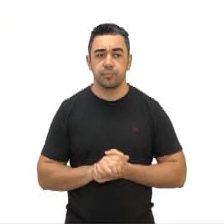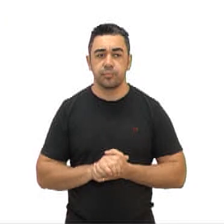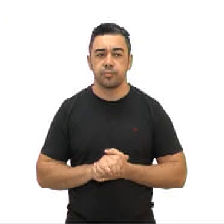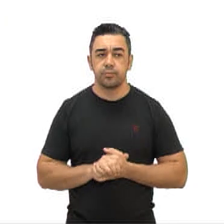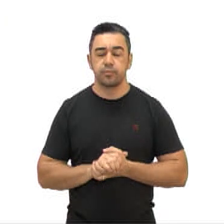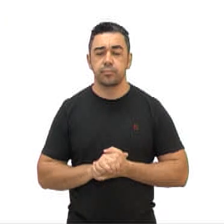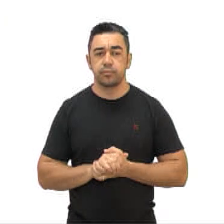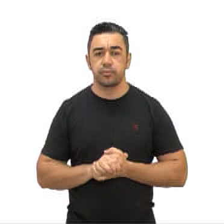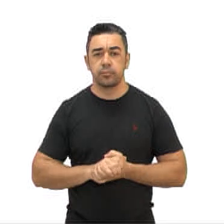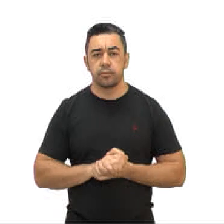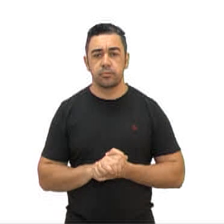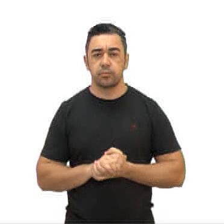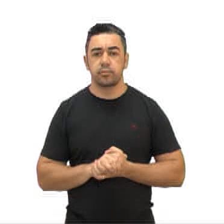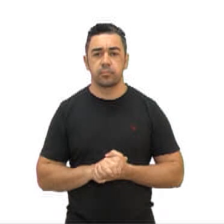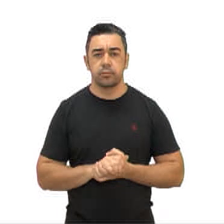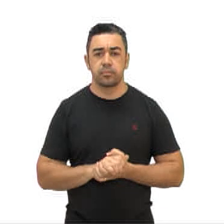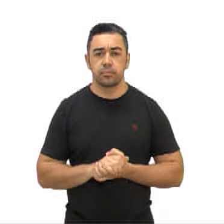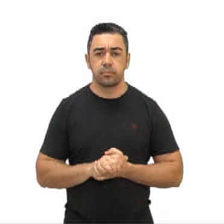segundo parágrafo. El